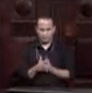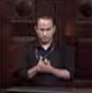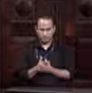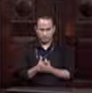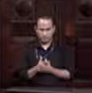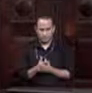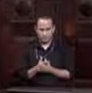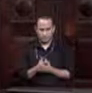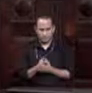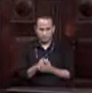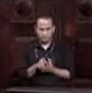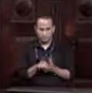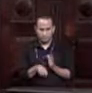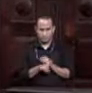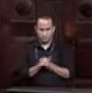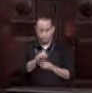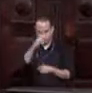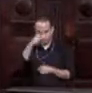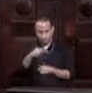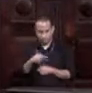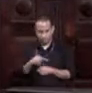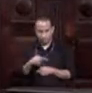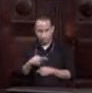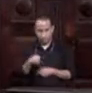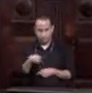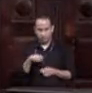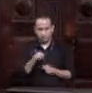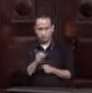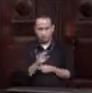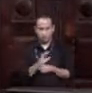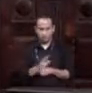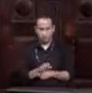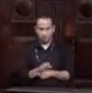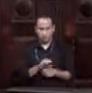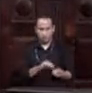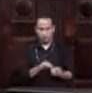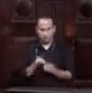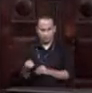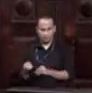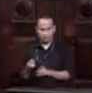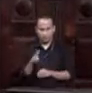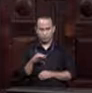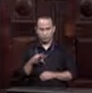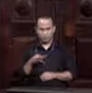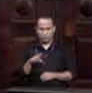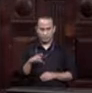pagamento de despesas não obrigatórias com recursos oriundos de transferências voluntárias,